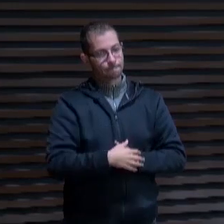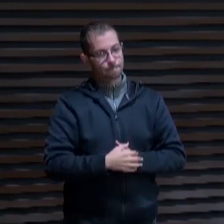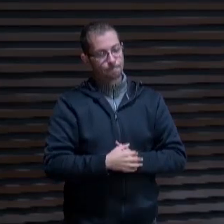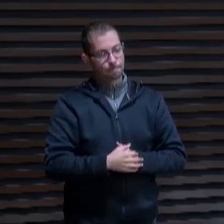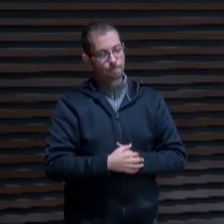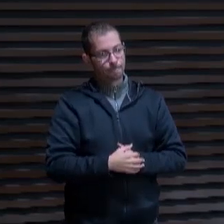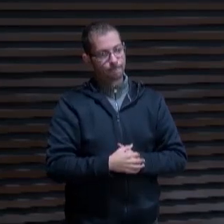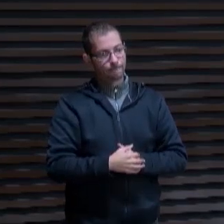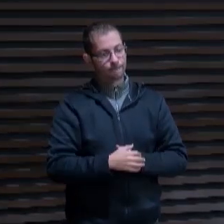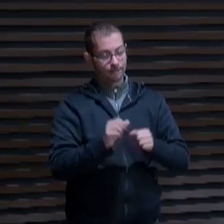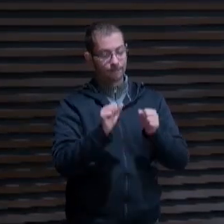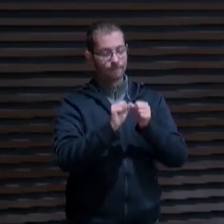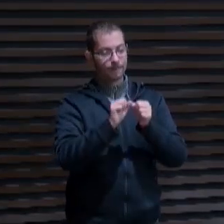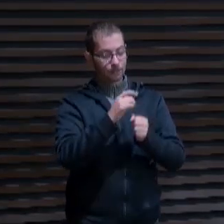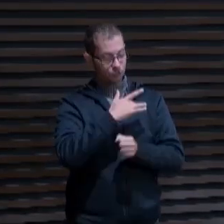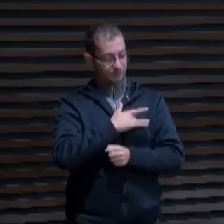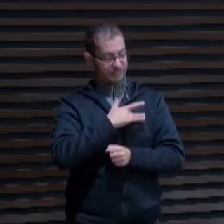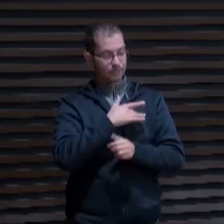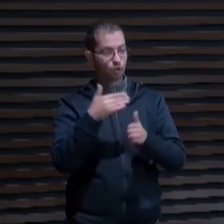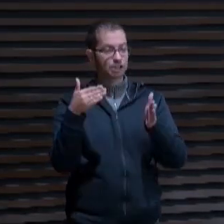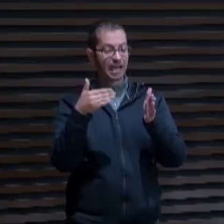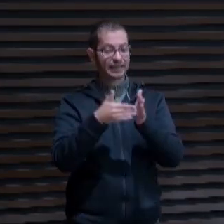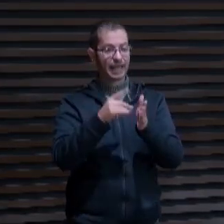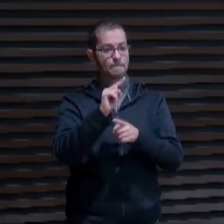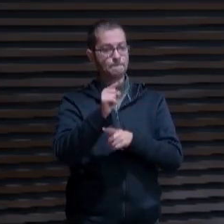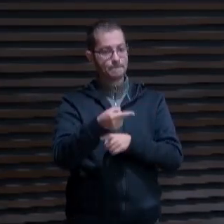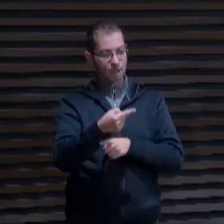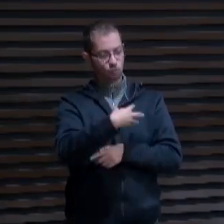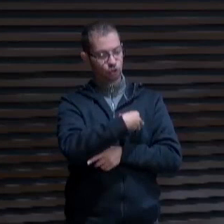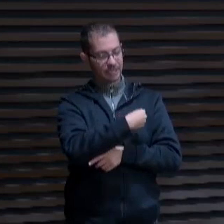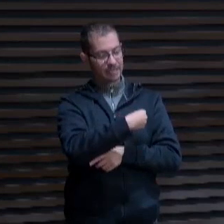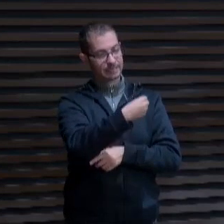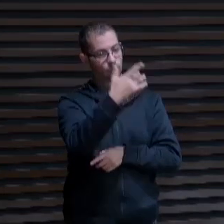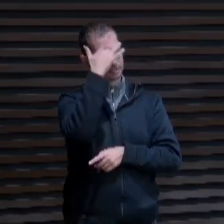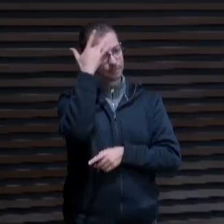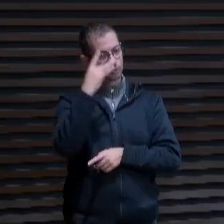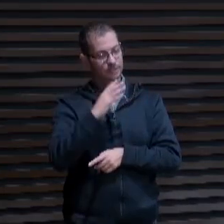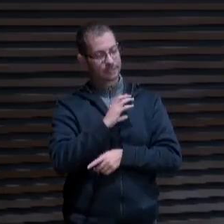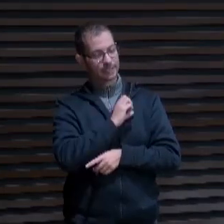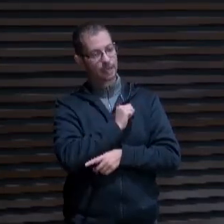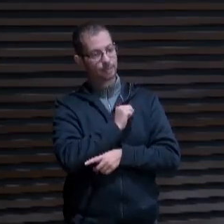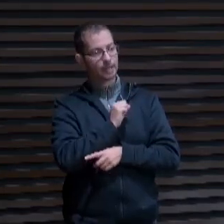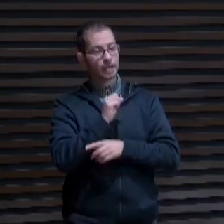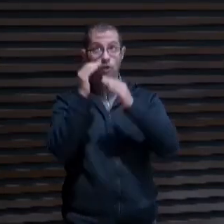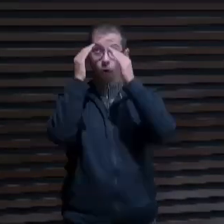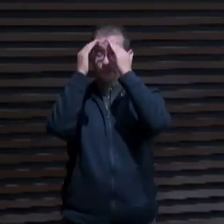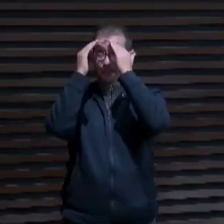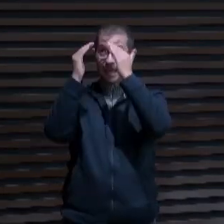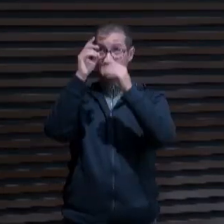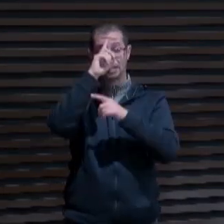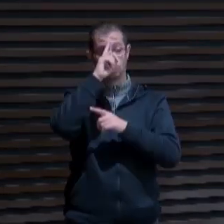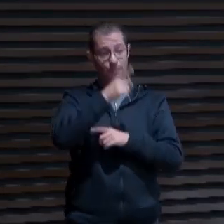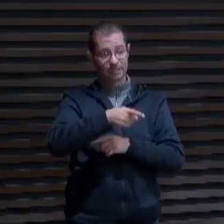e faço misericórdia até 1000 gerações daqueles que me amam e guardam os meus